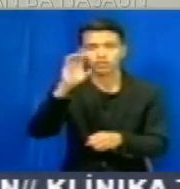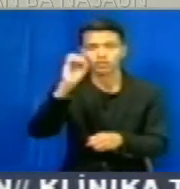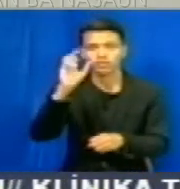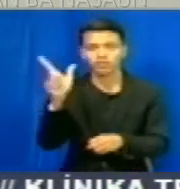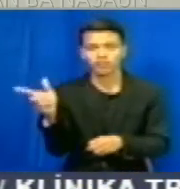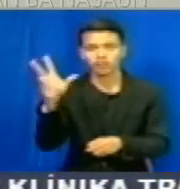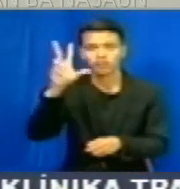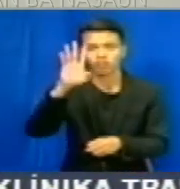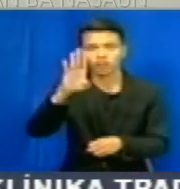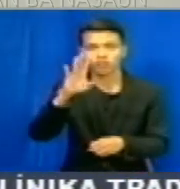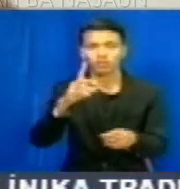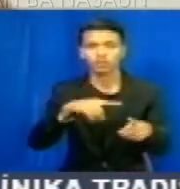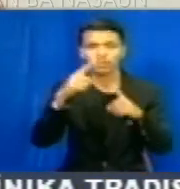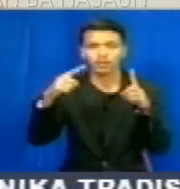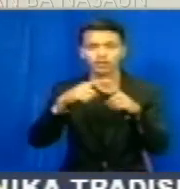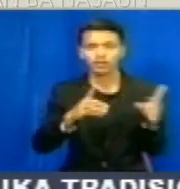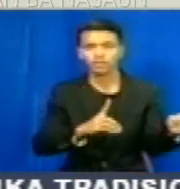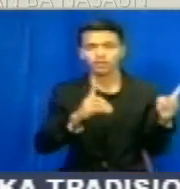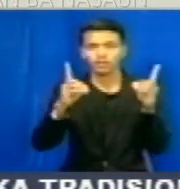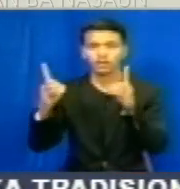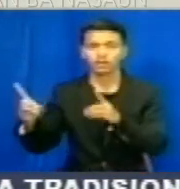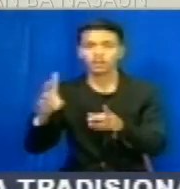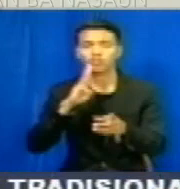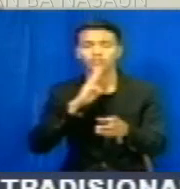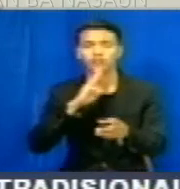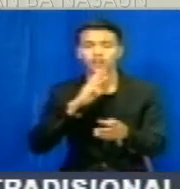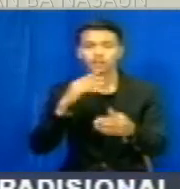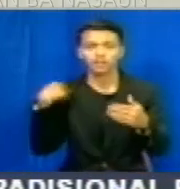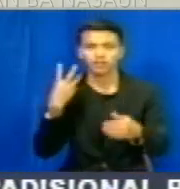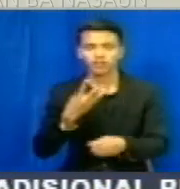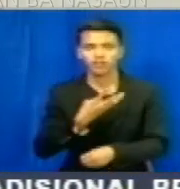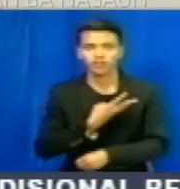2023-2024 kuan hiri implementa ona ho recurs be ne bema ka kita